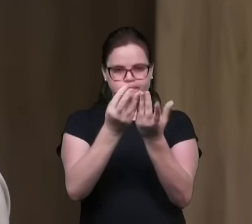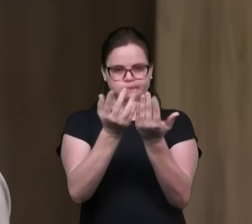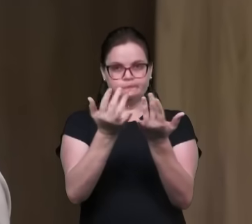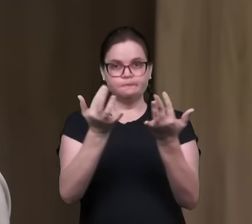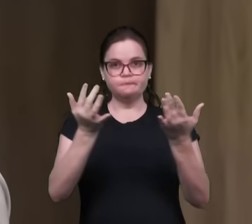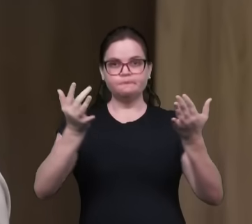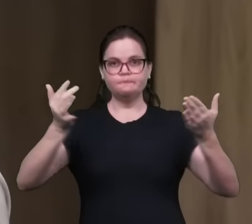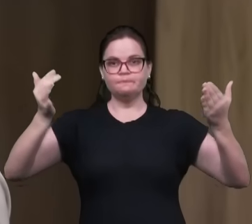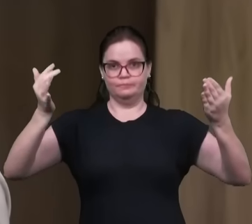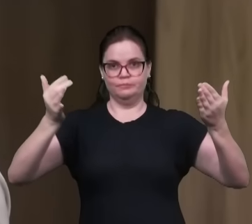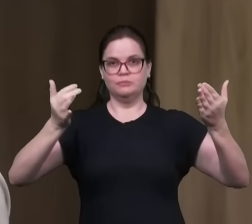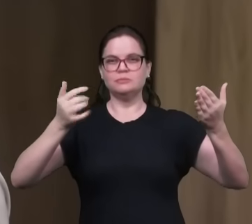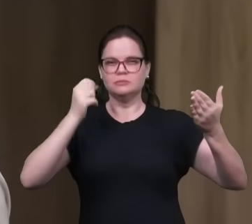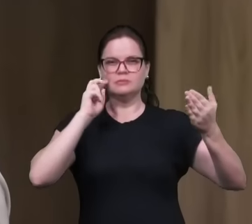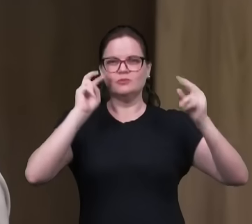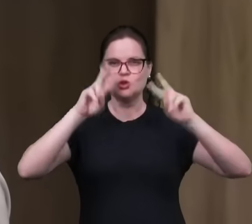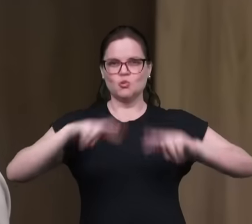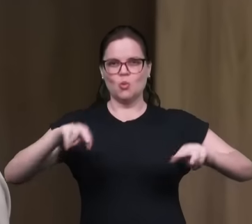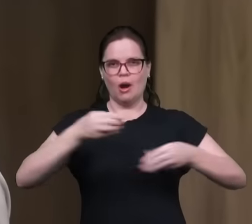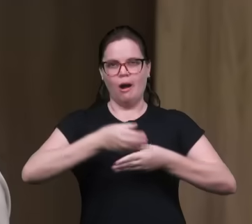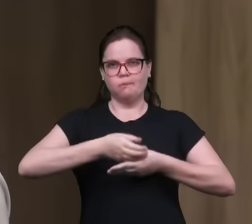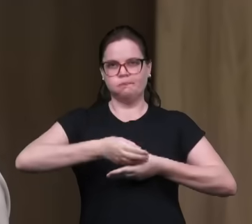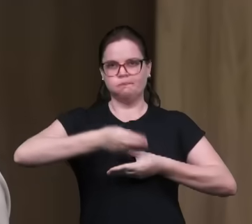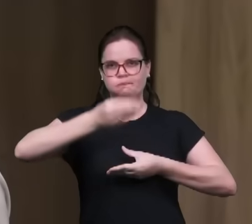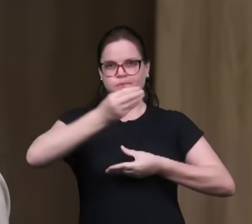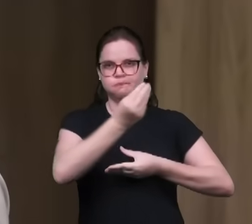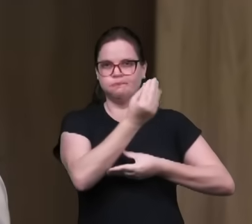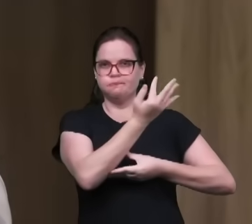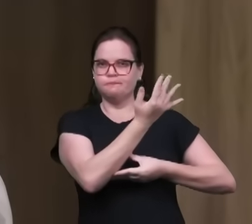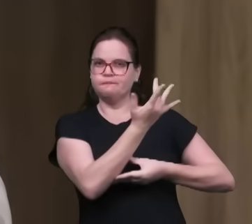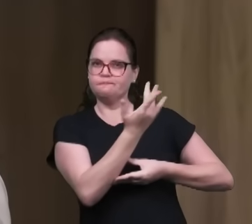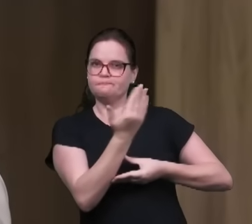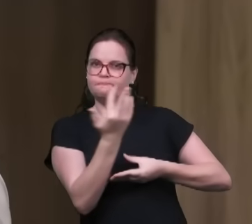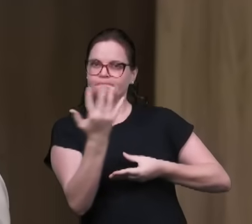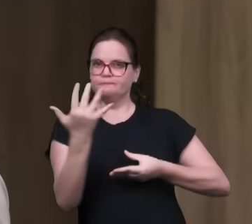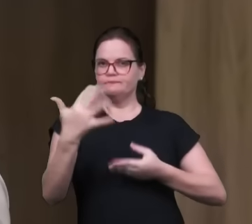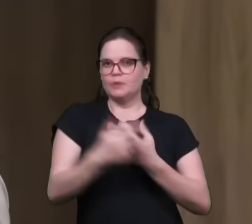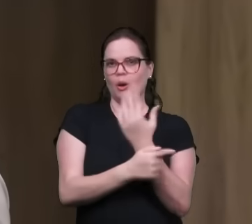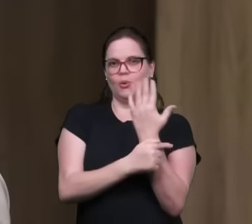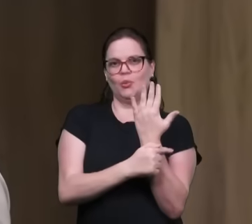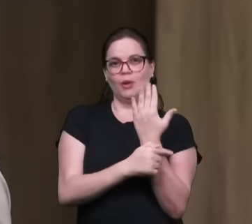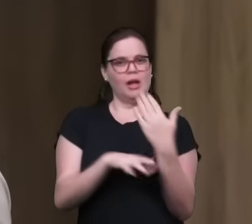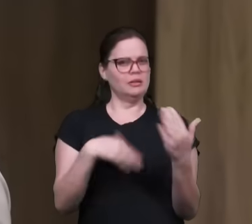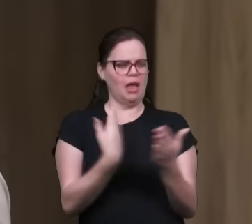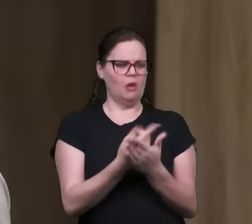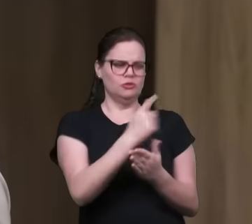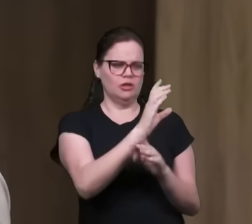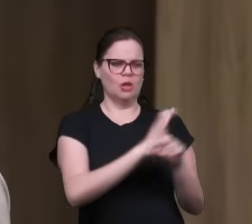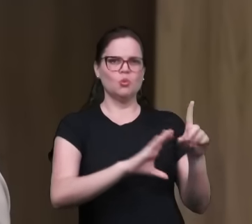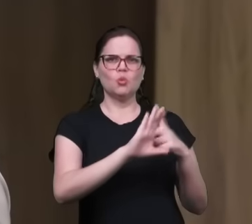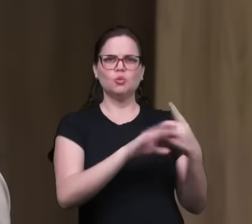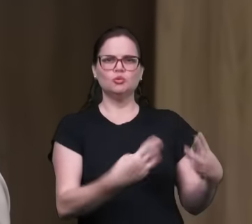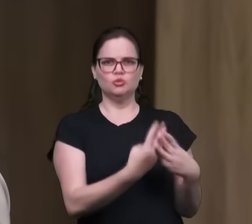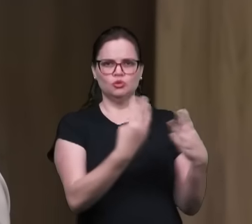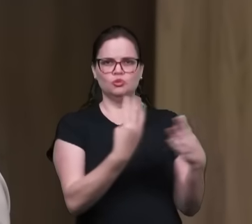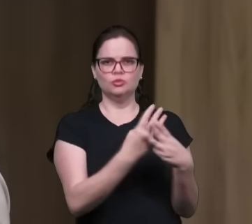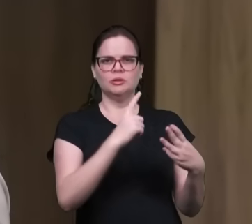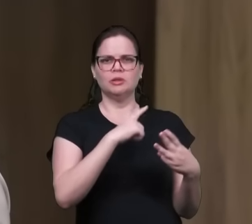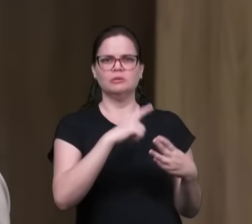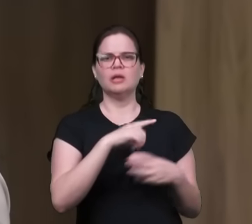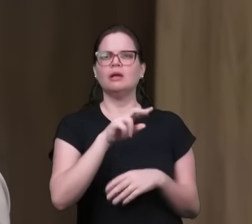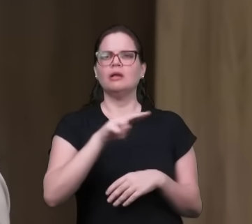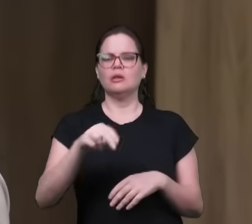Velho Testamento pelos judeus e que hoje, até hoje, é usado nos cultos dos judeus, que eles dão o nome de menorá,